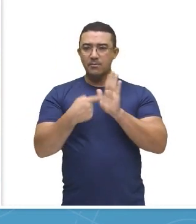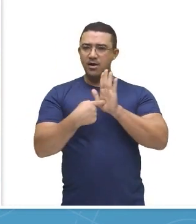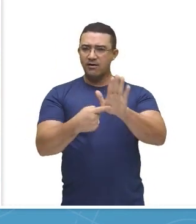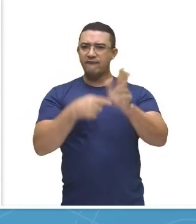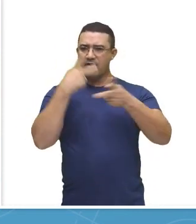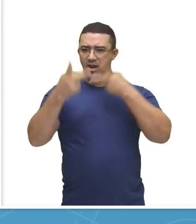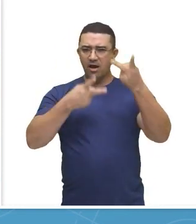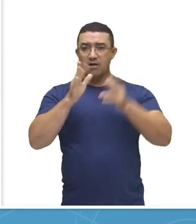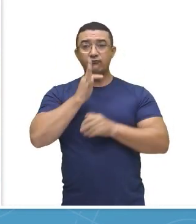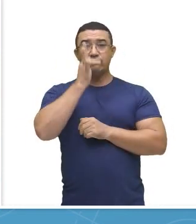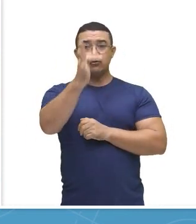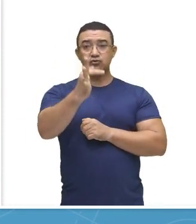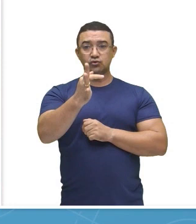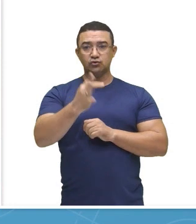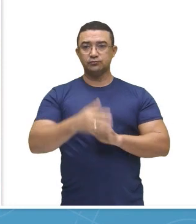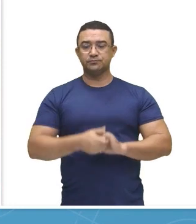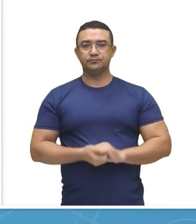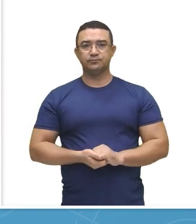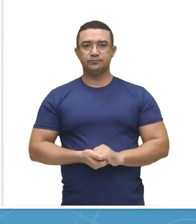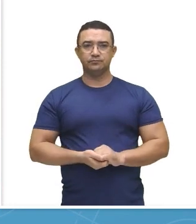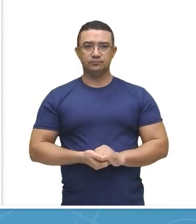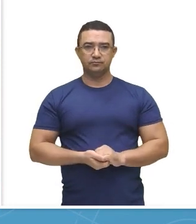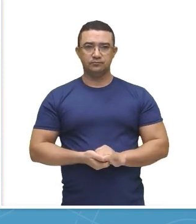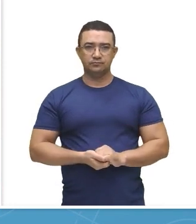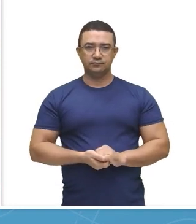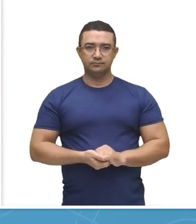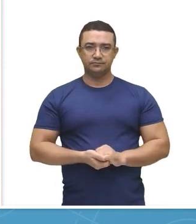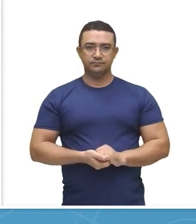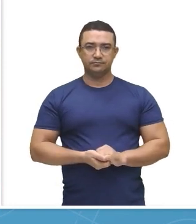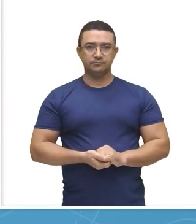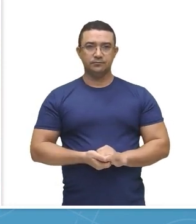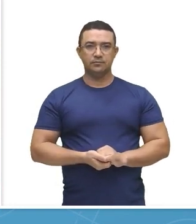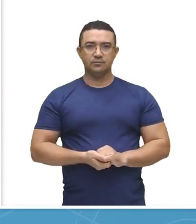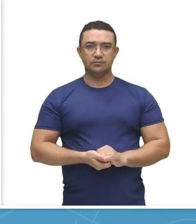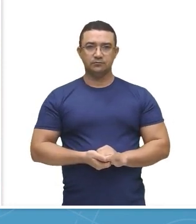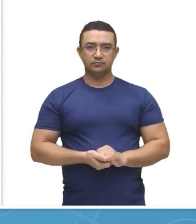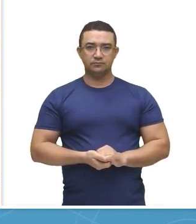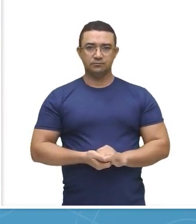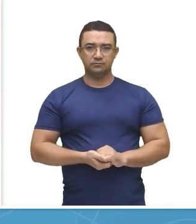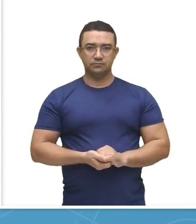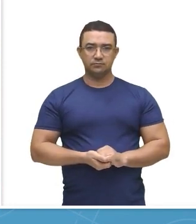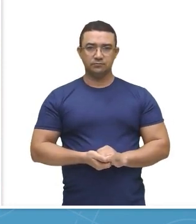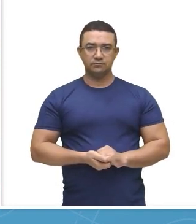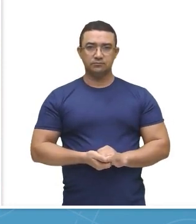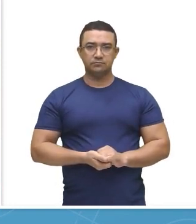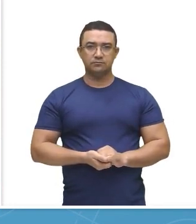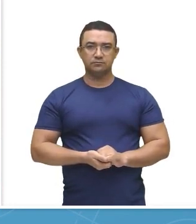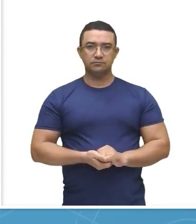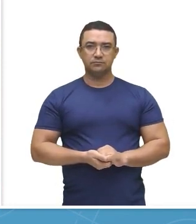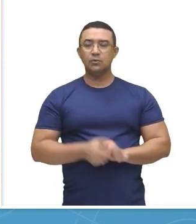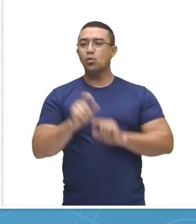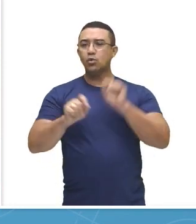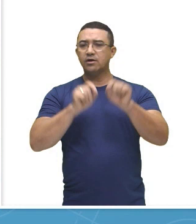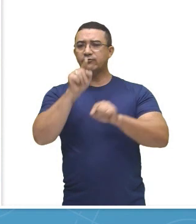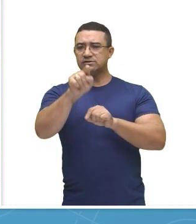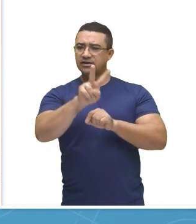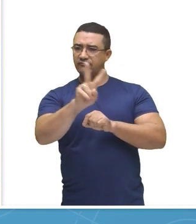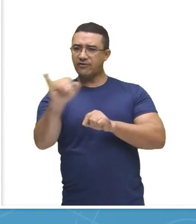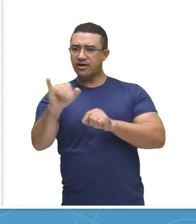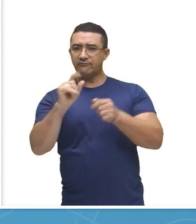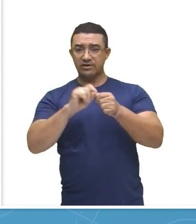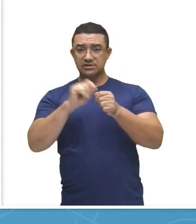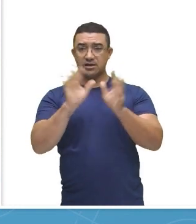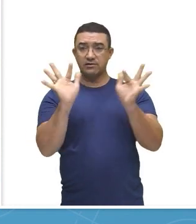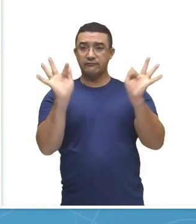go! Aqui, ó. What are you gonna do this weekend? What are you gonna do this weekend? O que você vai fazer no